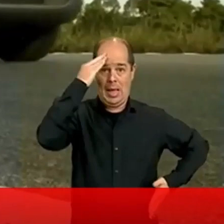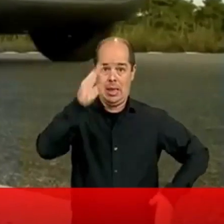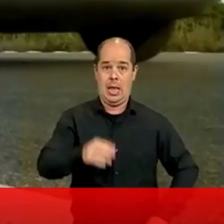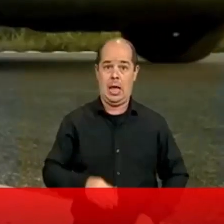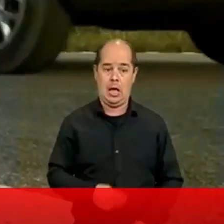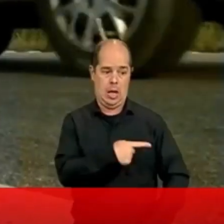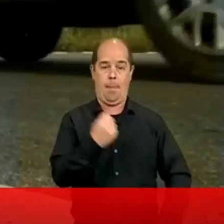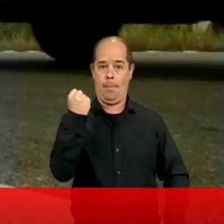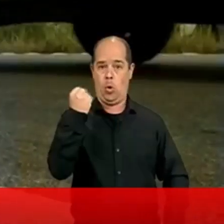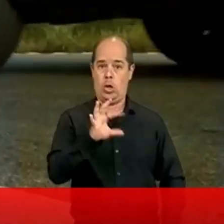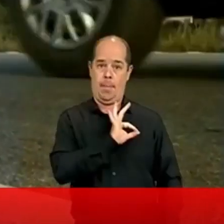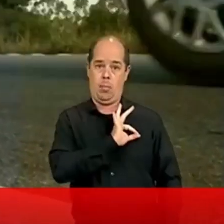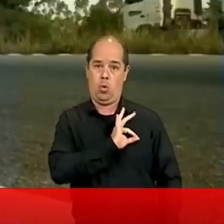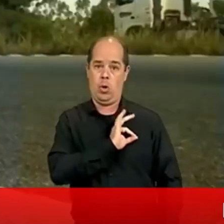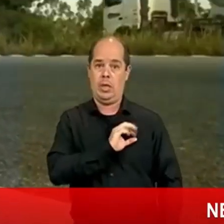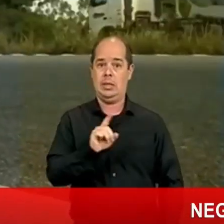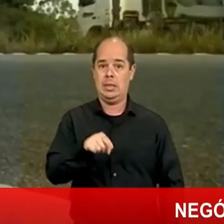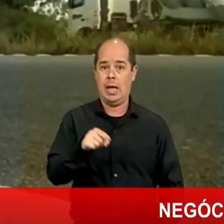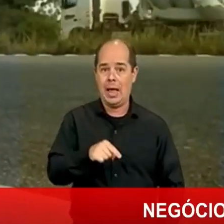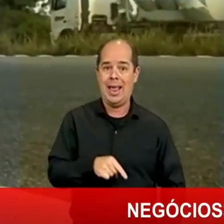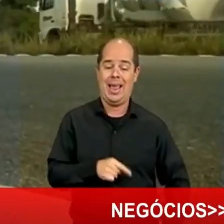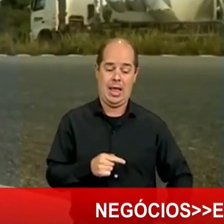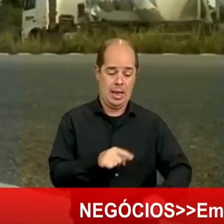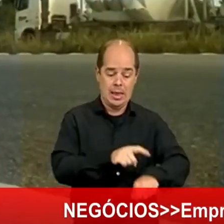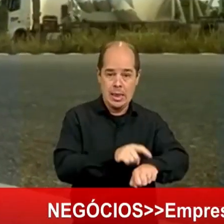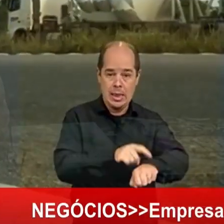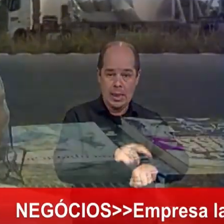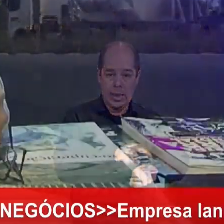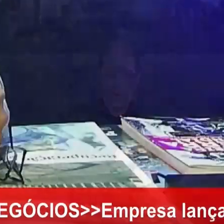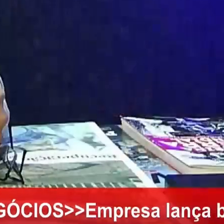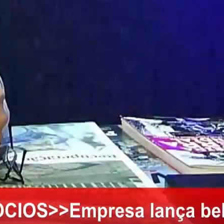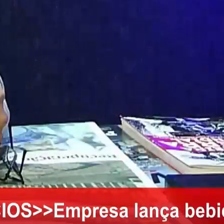só pode ocorrer por um prazo previamente determinado.